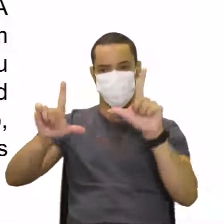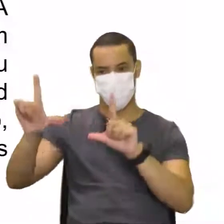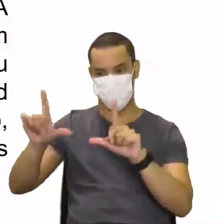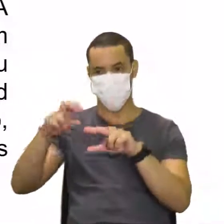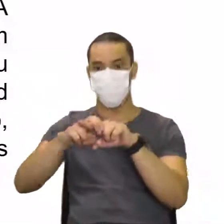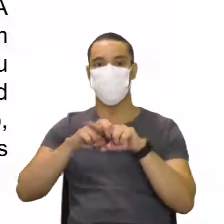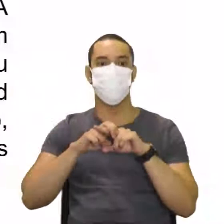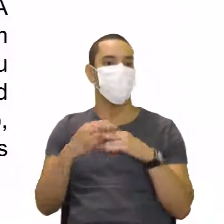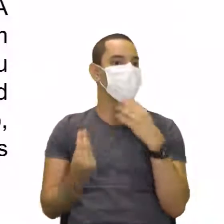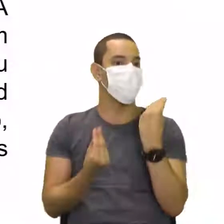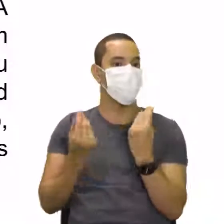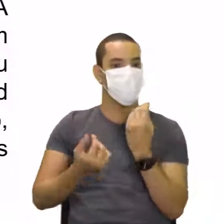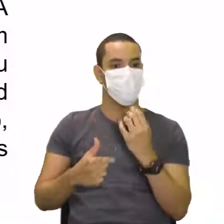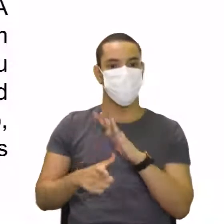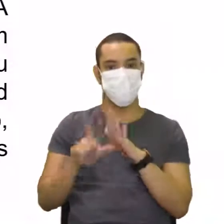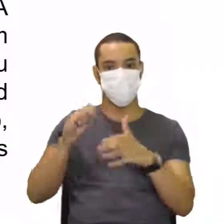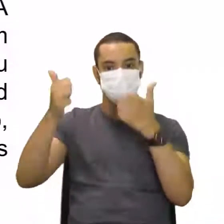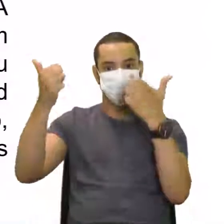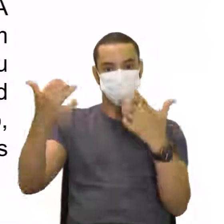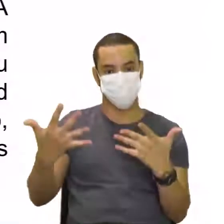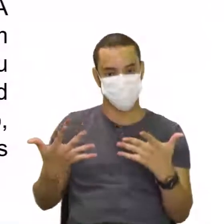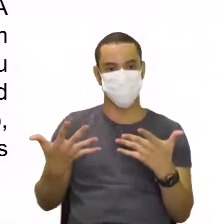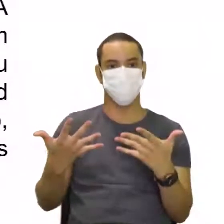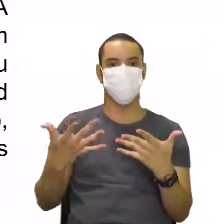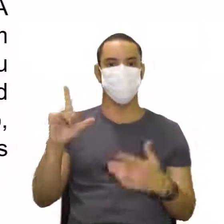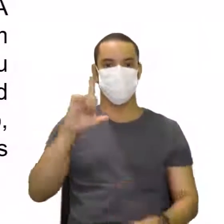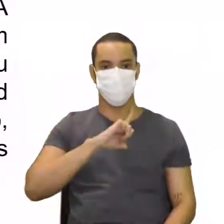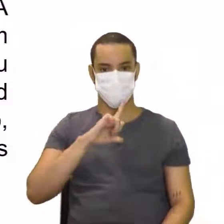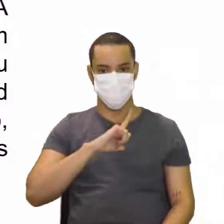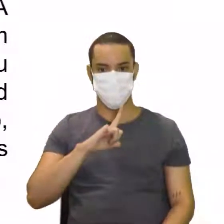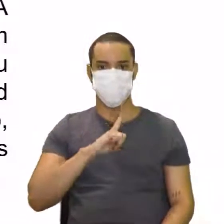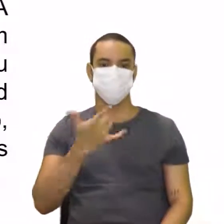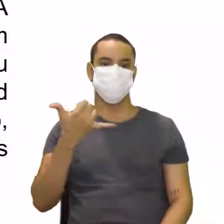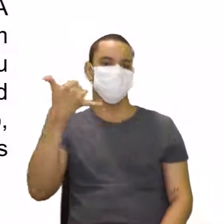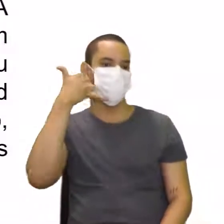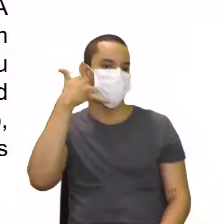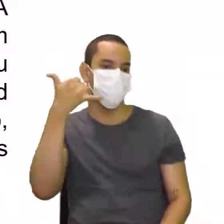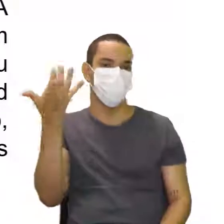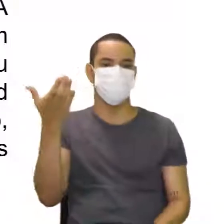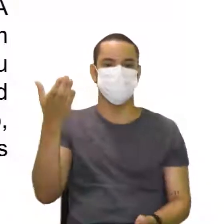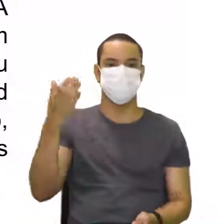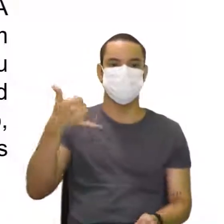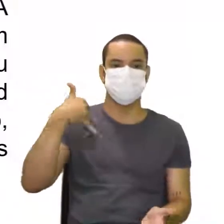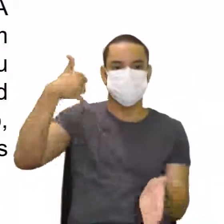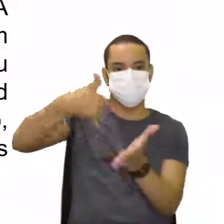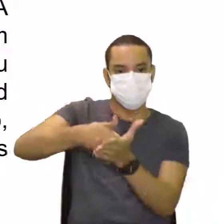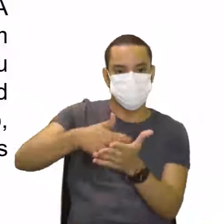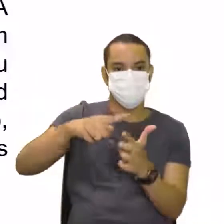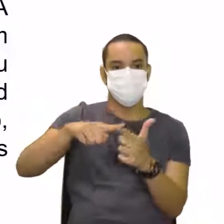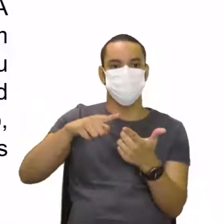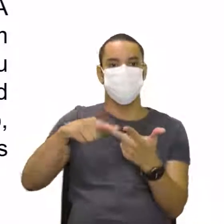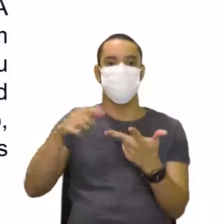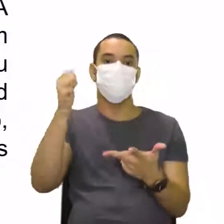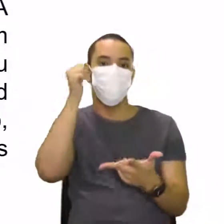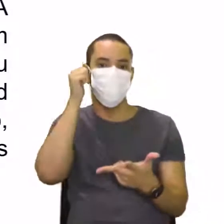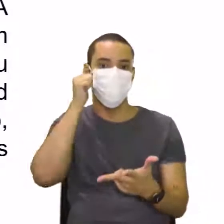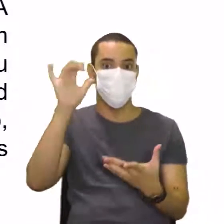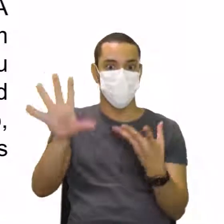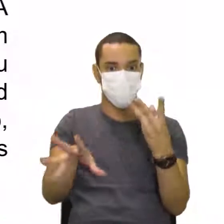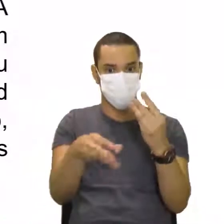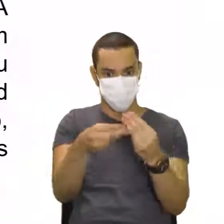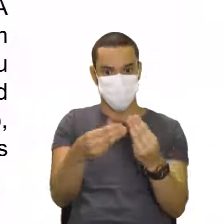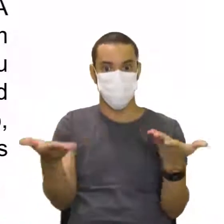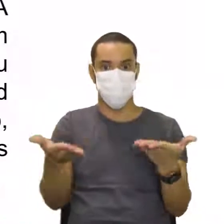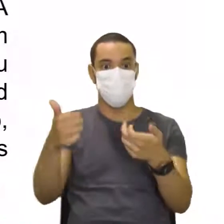só, como nós falamos ali do telégrafo, telefone e rádio e atribuímos essas invenções a alguém, vamos